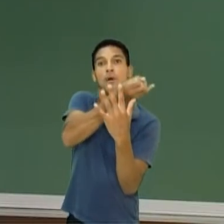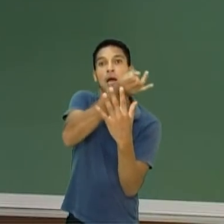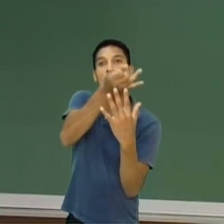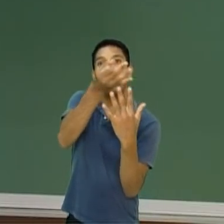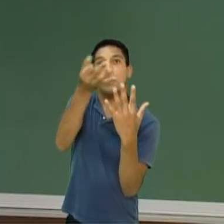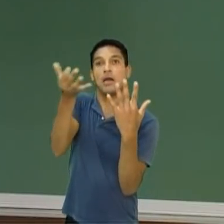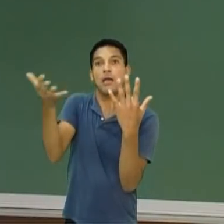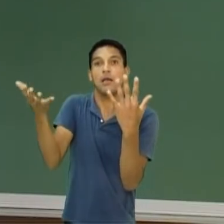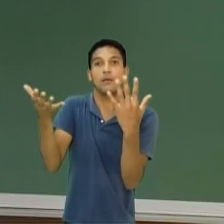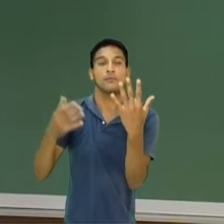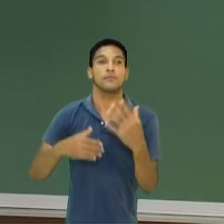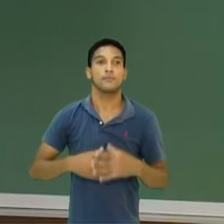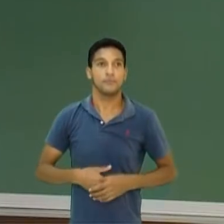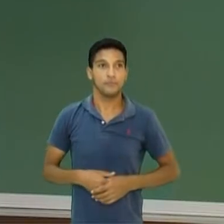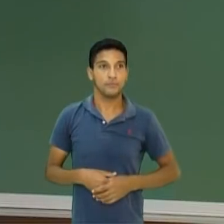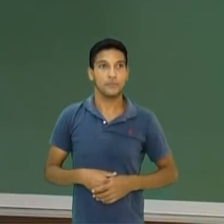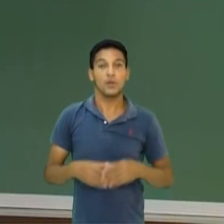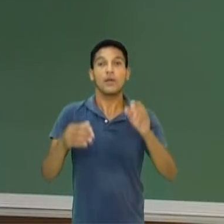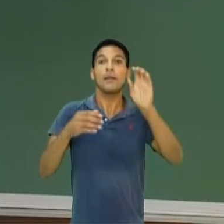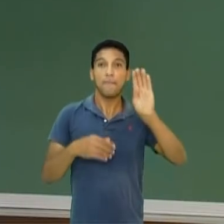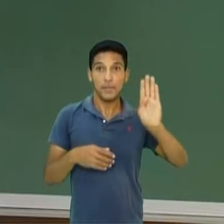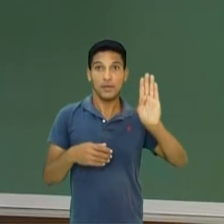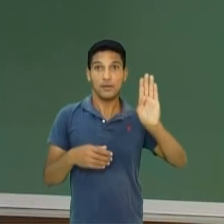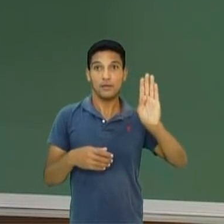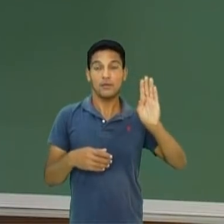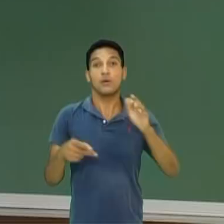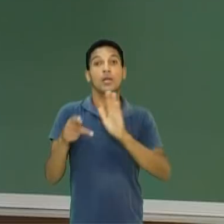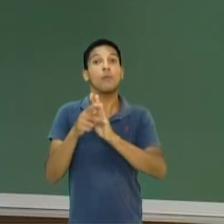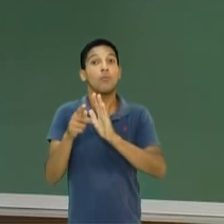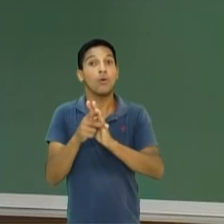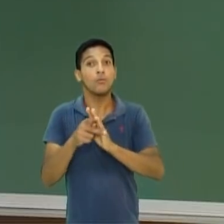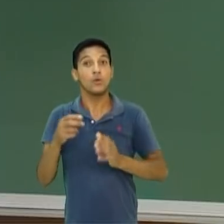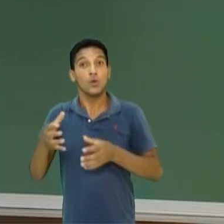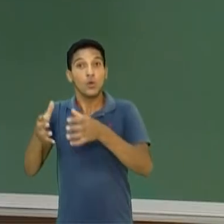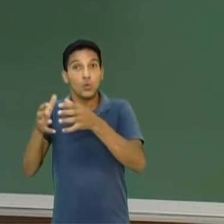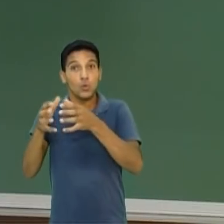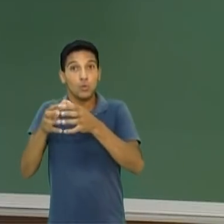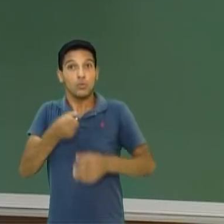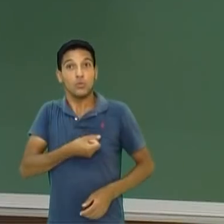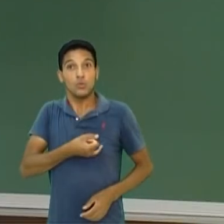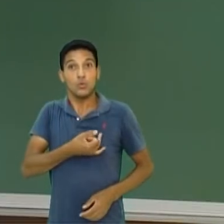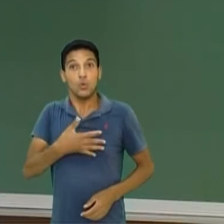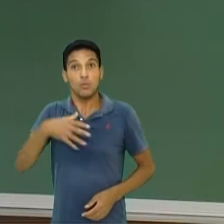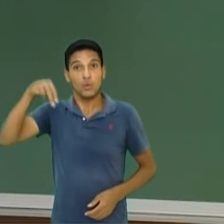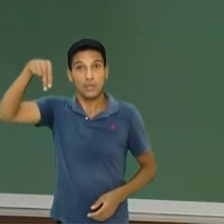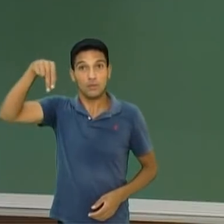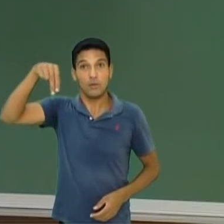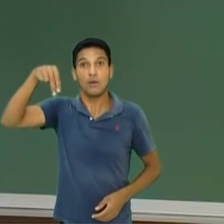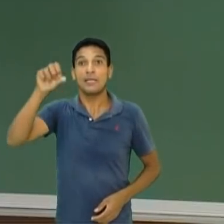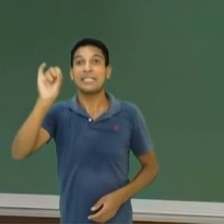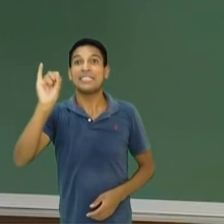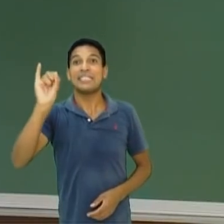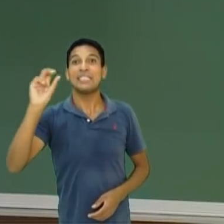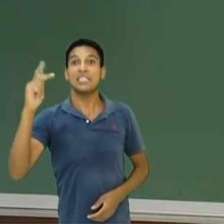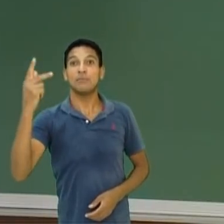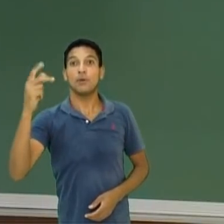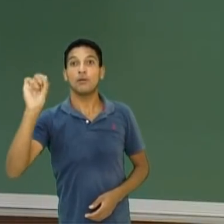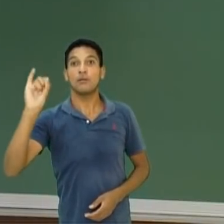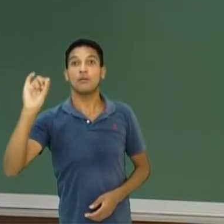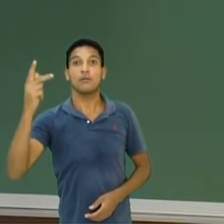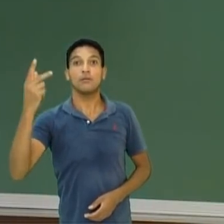necessários, não é necessário que você escreva todos, mas que você escreva o início que dê a ideia de qual é a